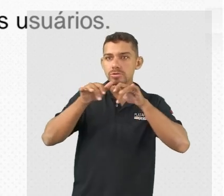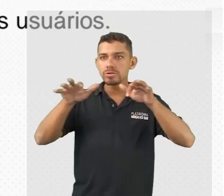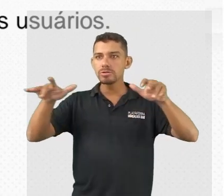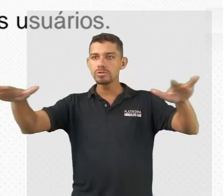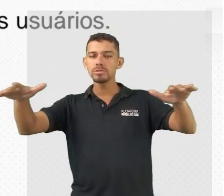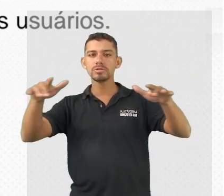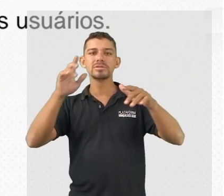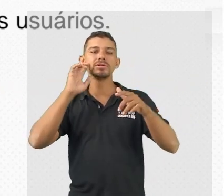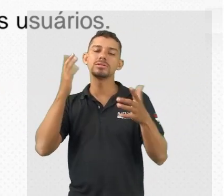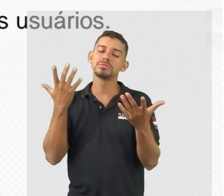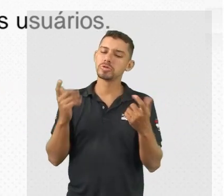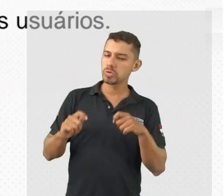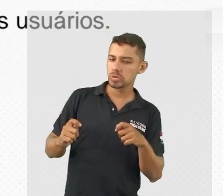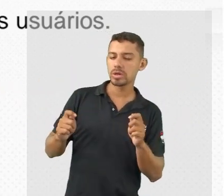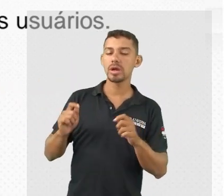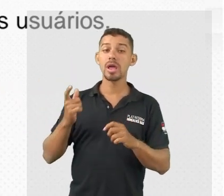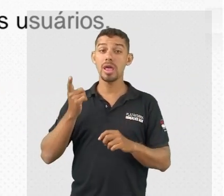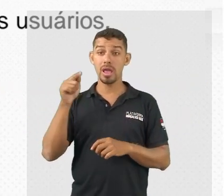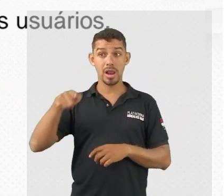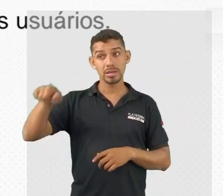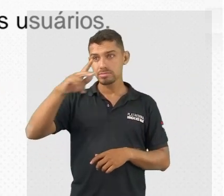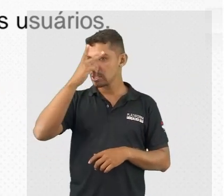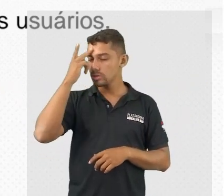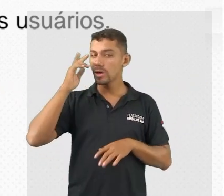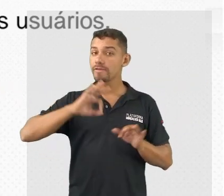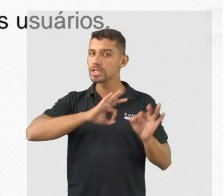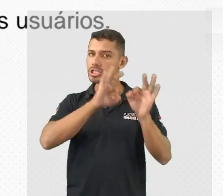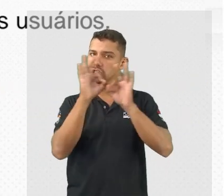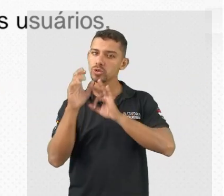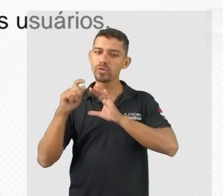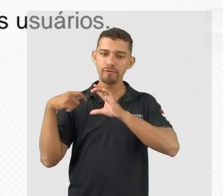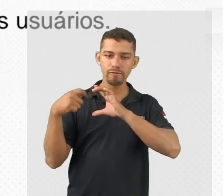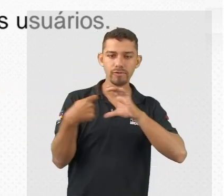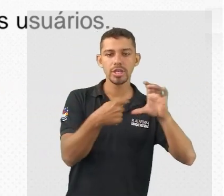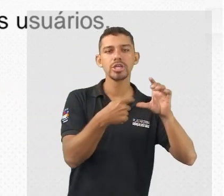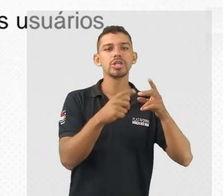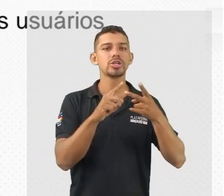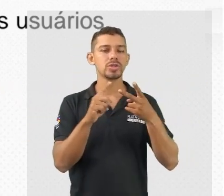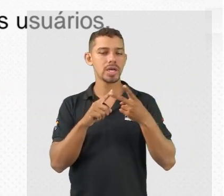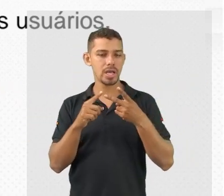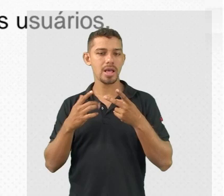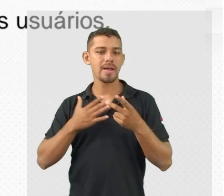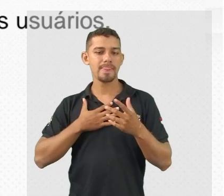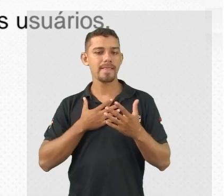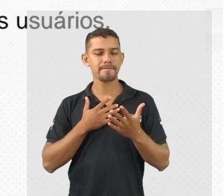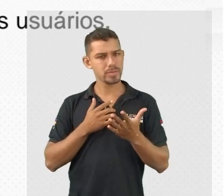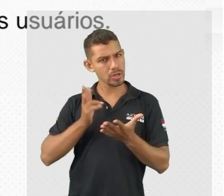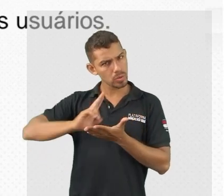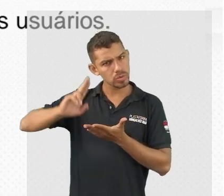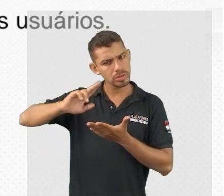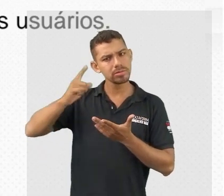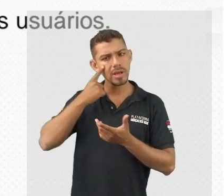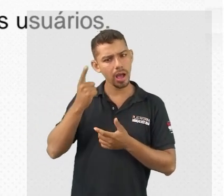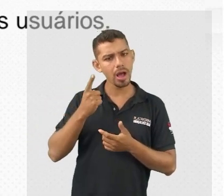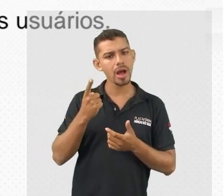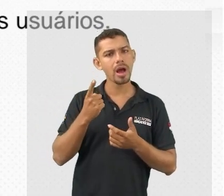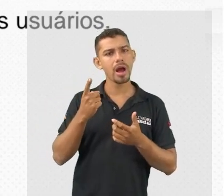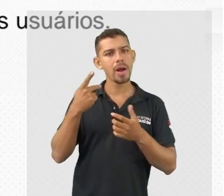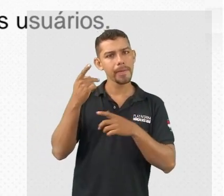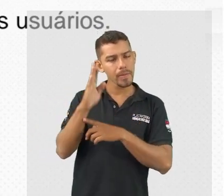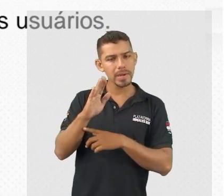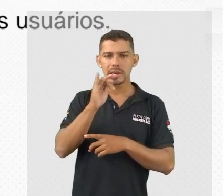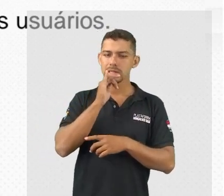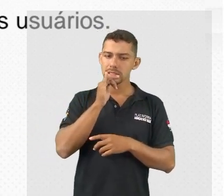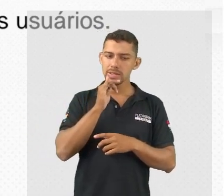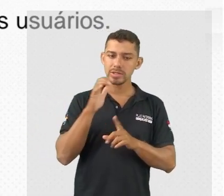pessoas razoável, para que aquelas pessoas assistam ao meu vídeo, consumam a minha publicação, com esse intuito